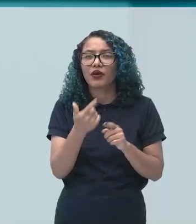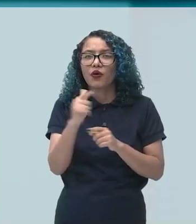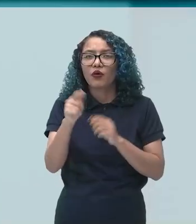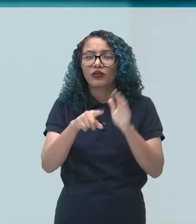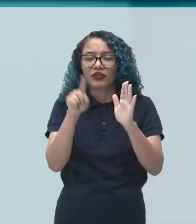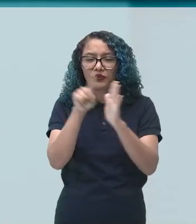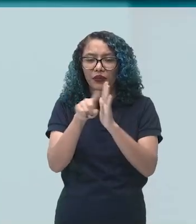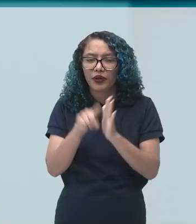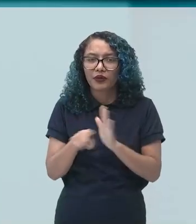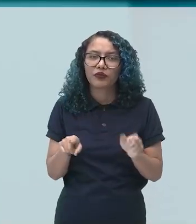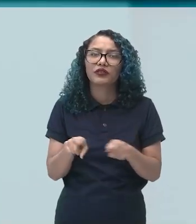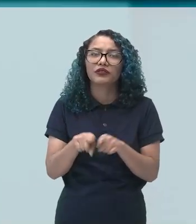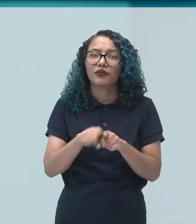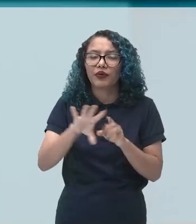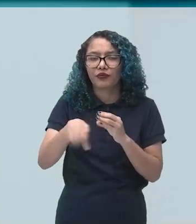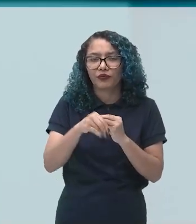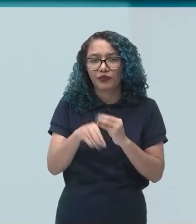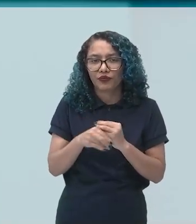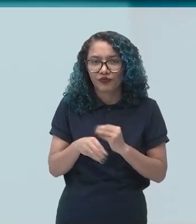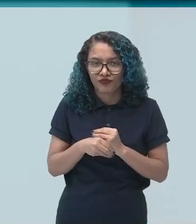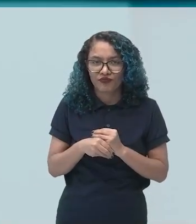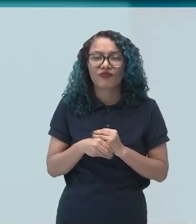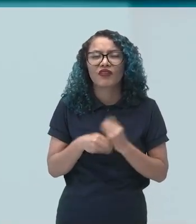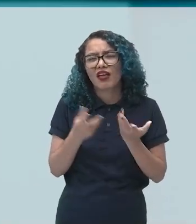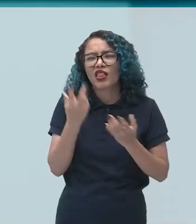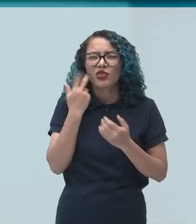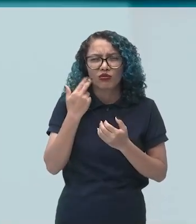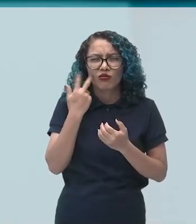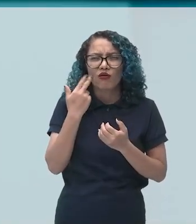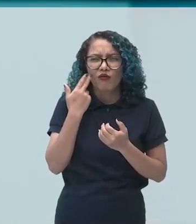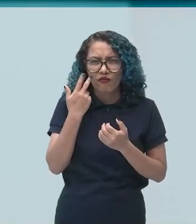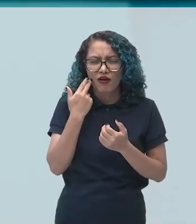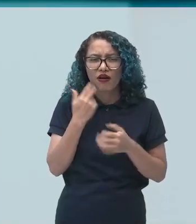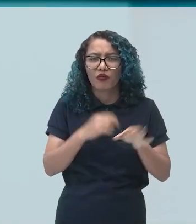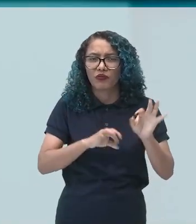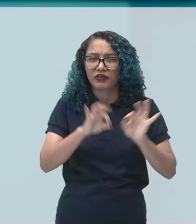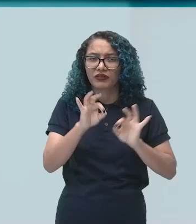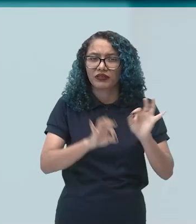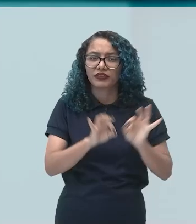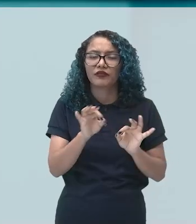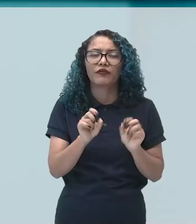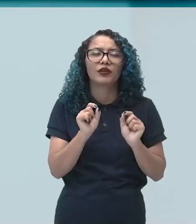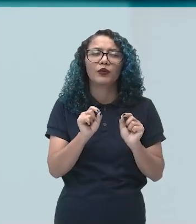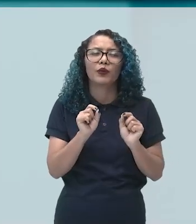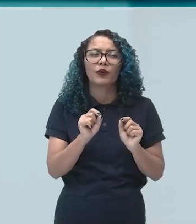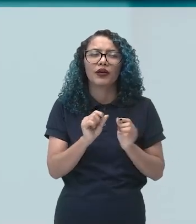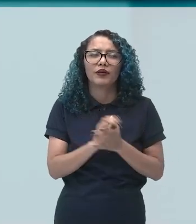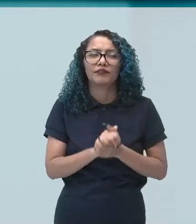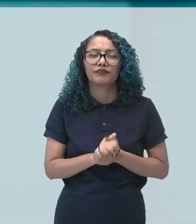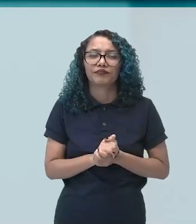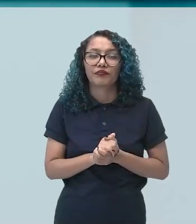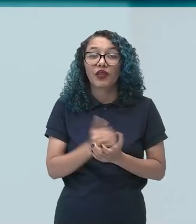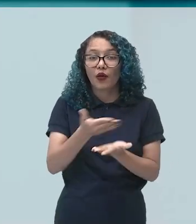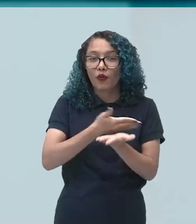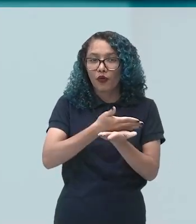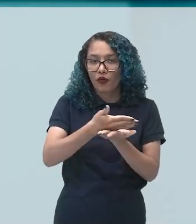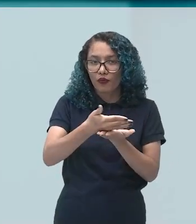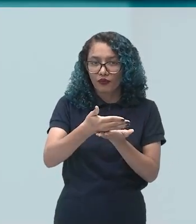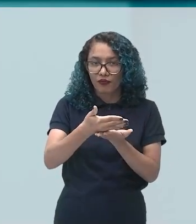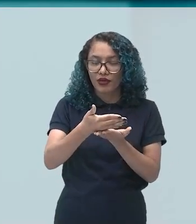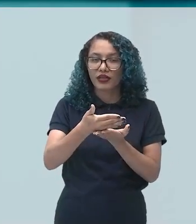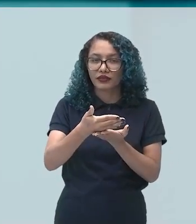Algumas inferências que se tornaram questões e isso é comum. O planejamento é, portanto, o ponto de partida e a